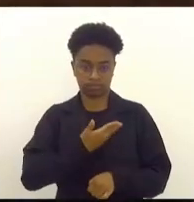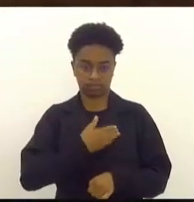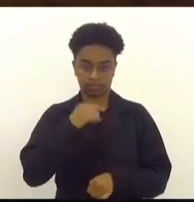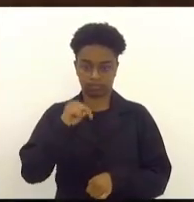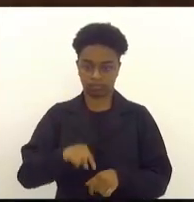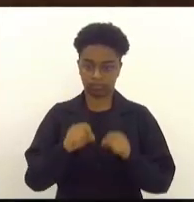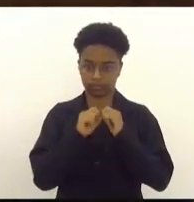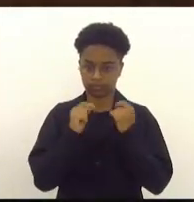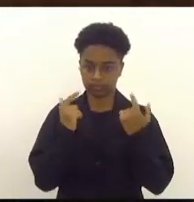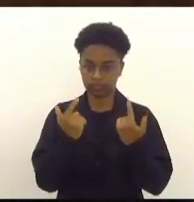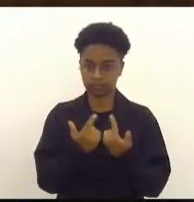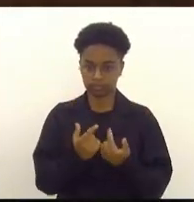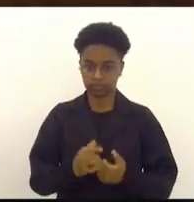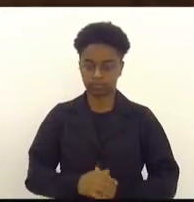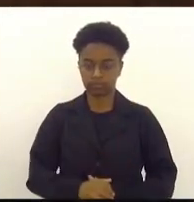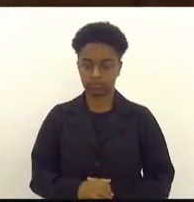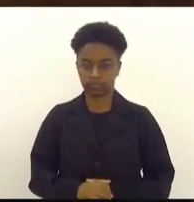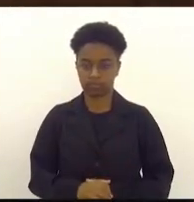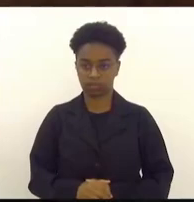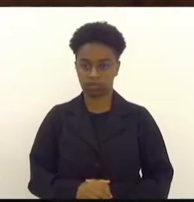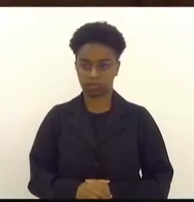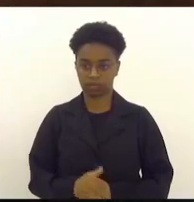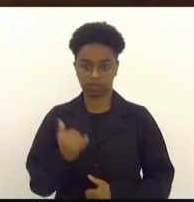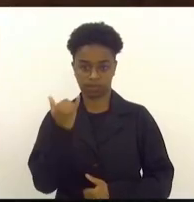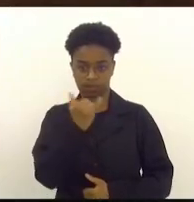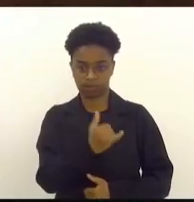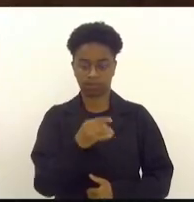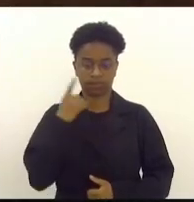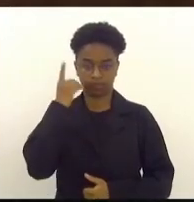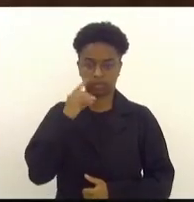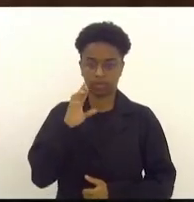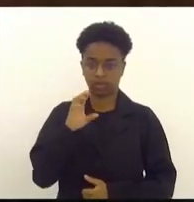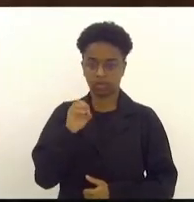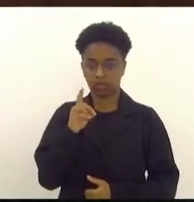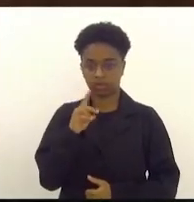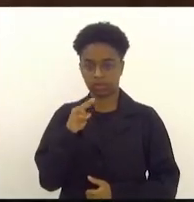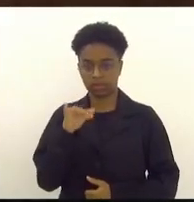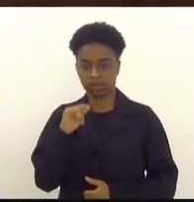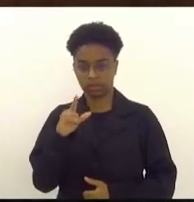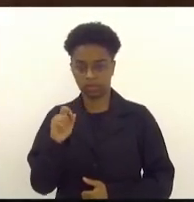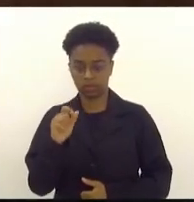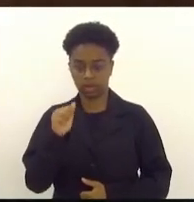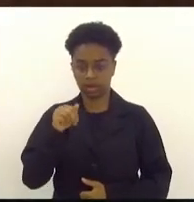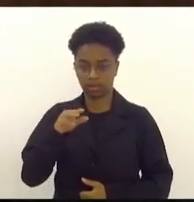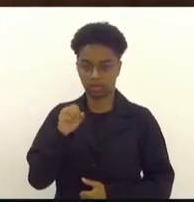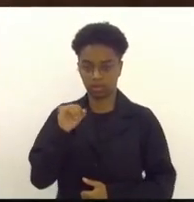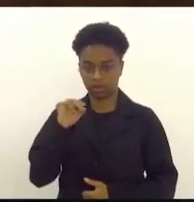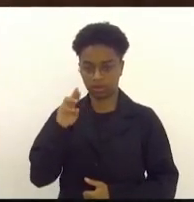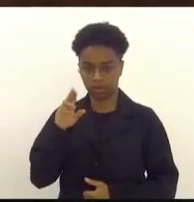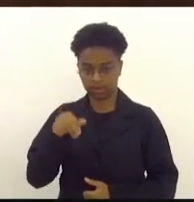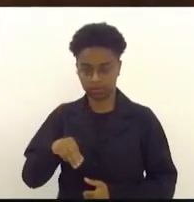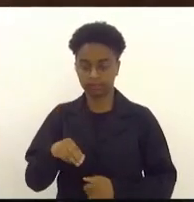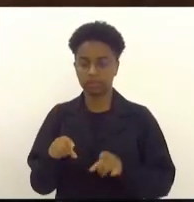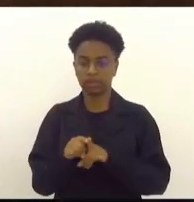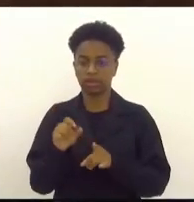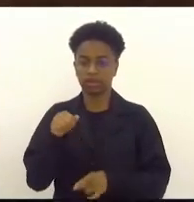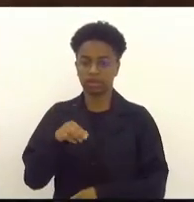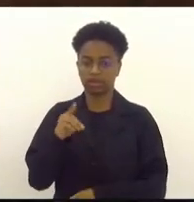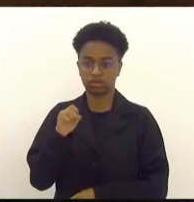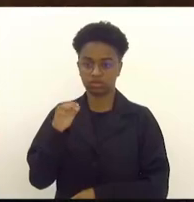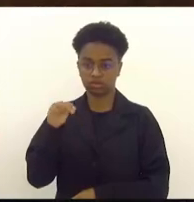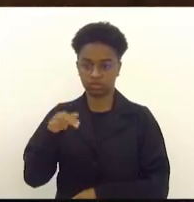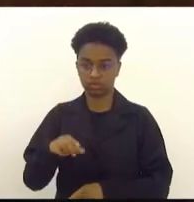Legislativa ao Deputado Rodrigo Amorim ao Deputado Anderson Moraes enfim a bancada do